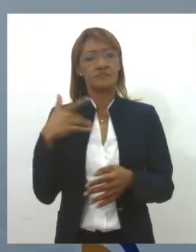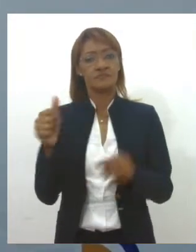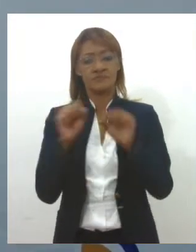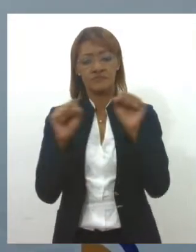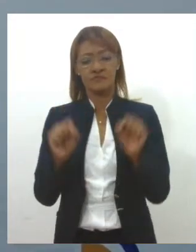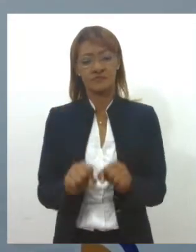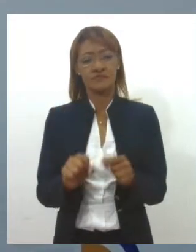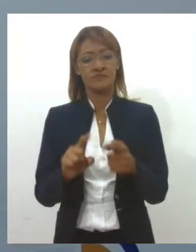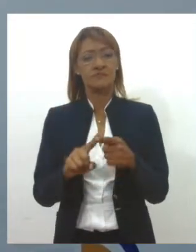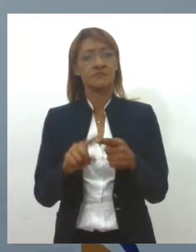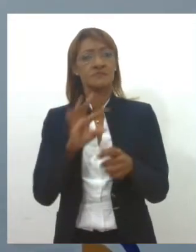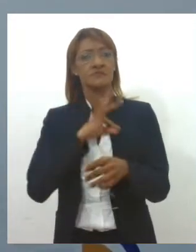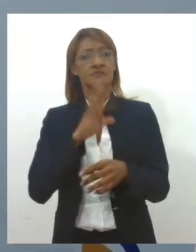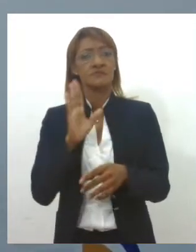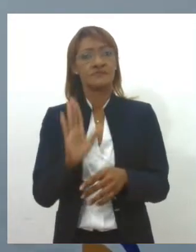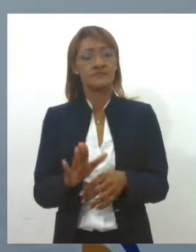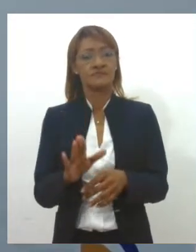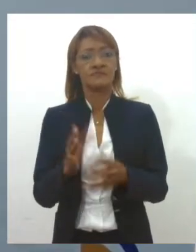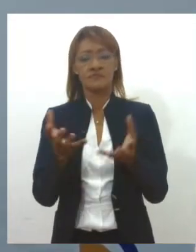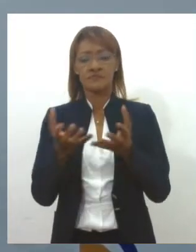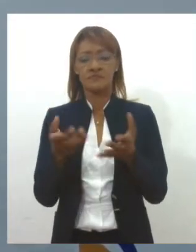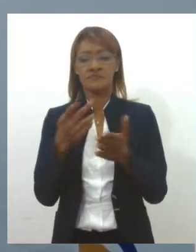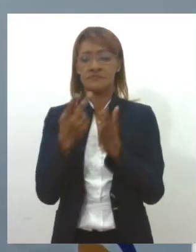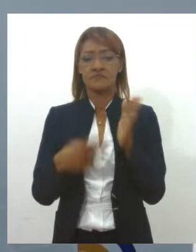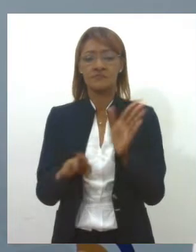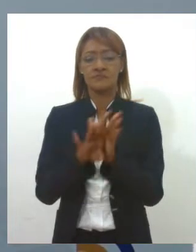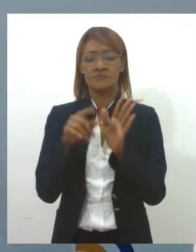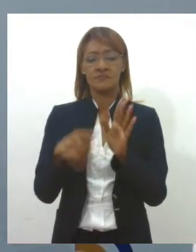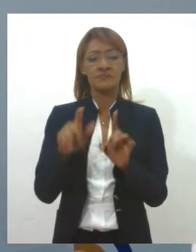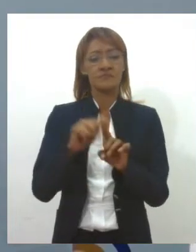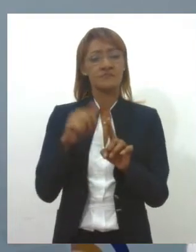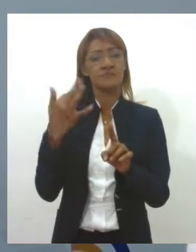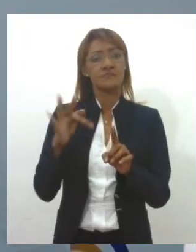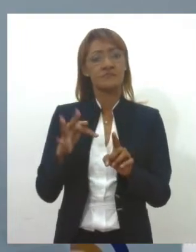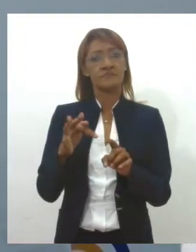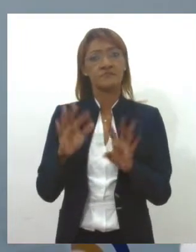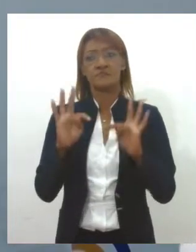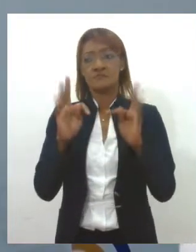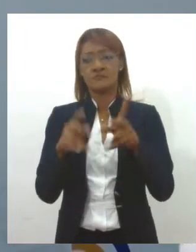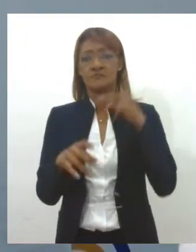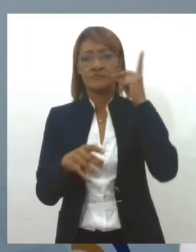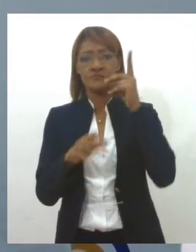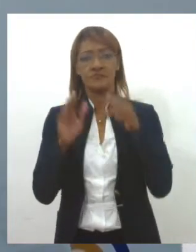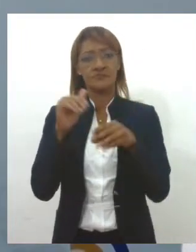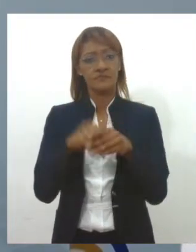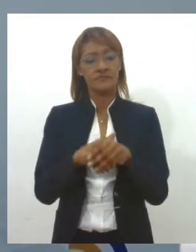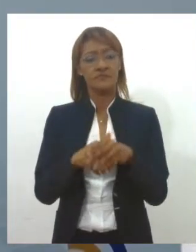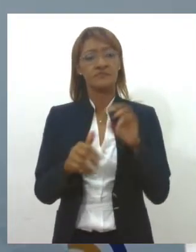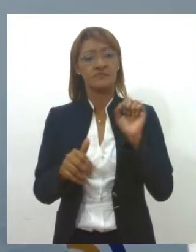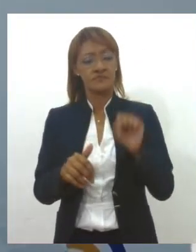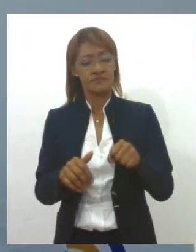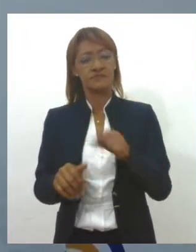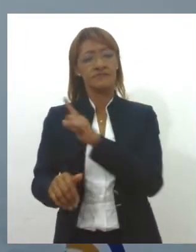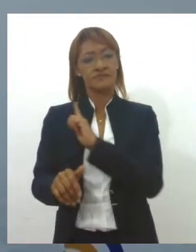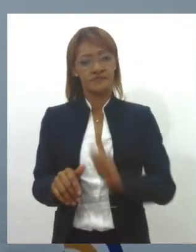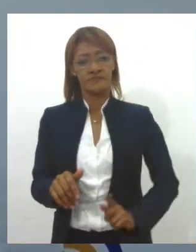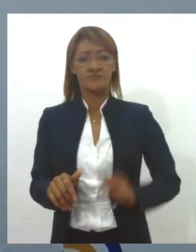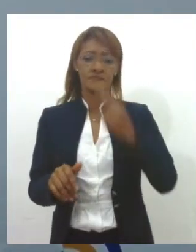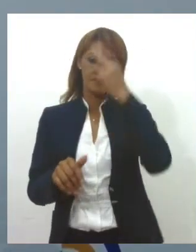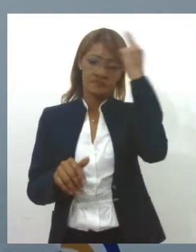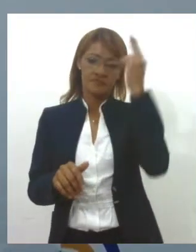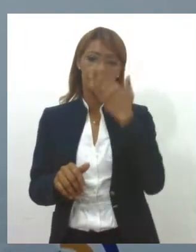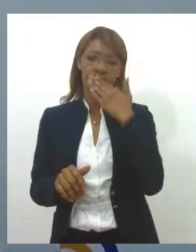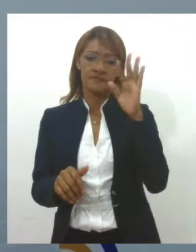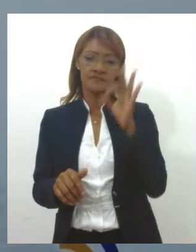tivemos da Segurança Pública Esperamos que se projete chega e ainda em fevereiro os deputados aprovarem e que o governador belivaldo possa também cumpre com a sua